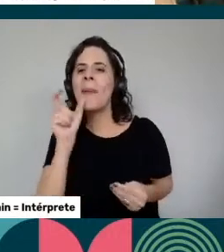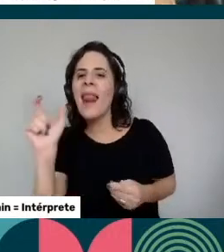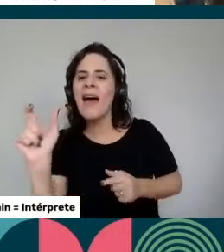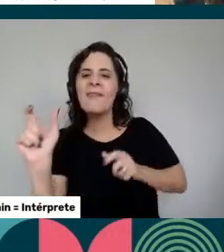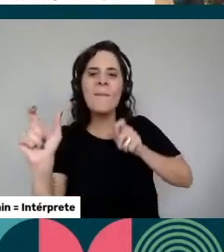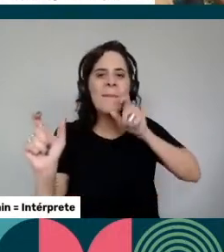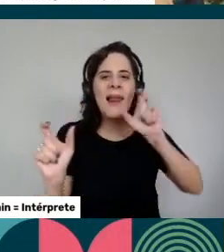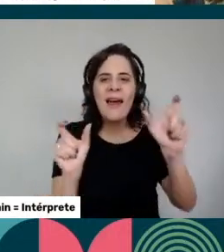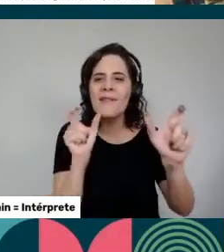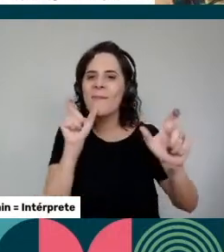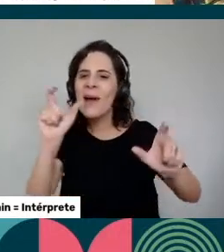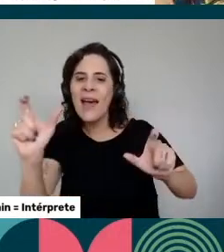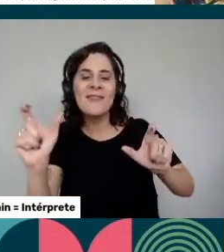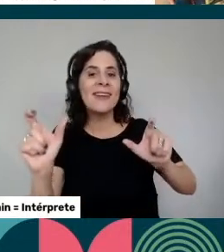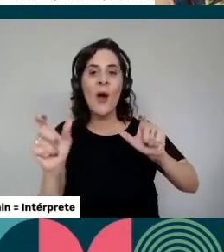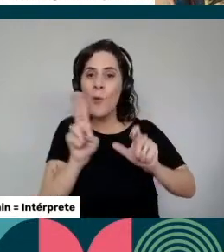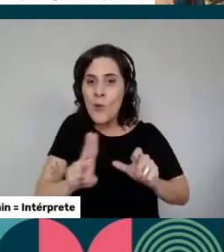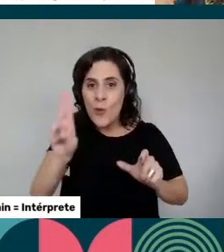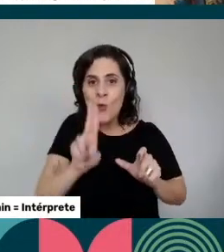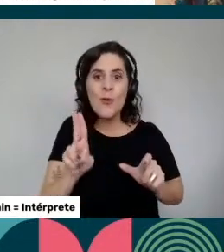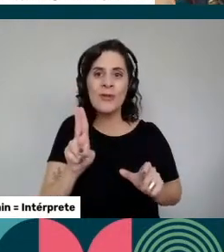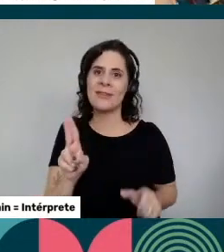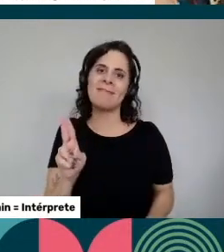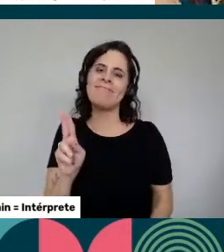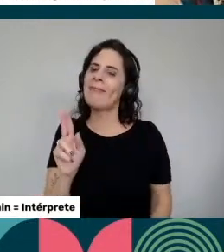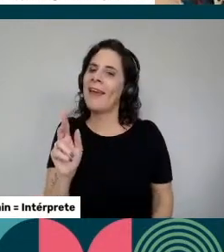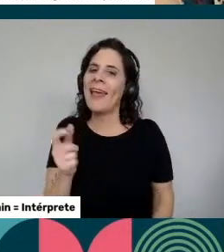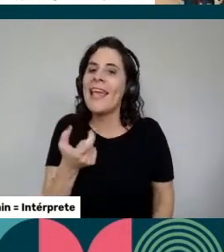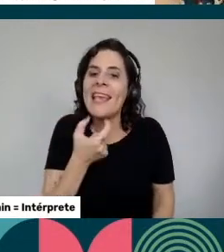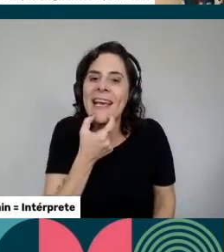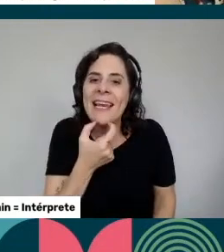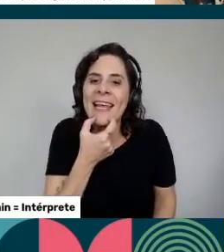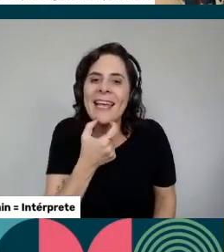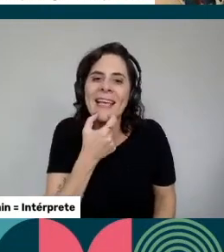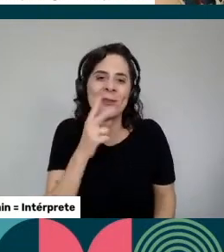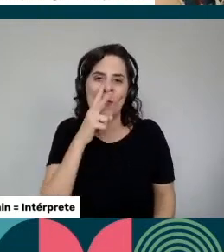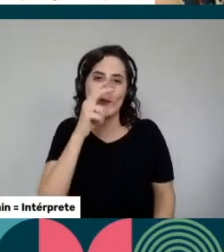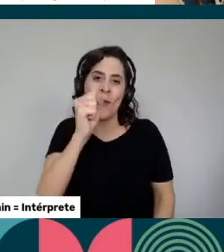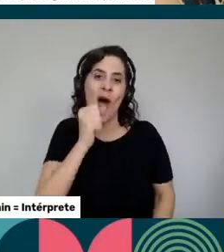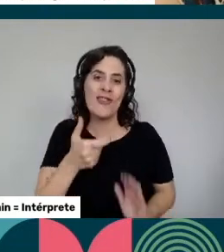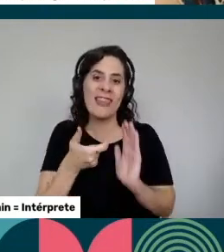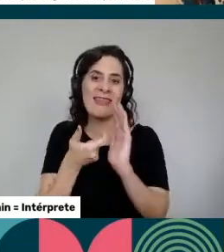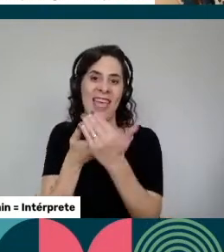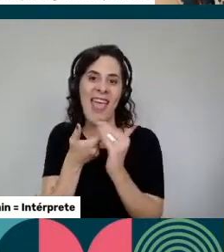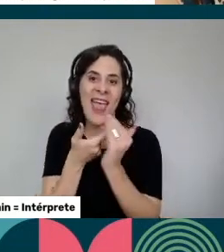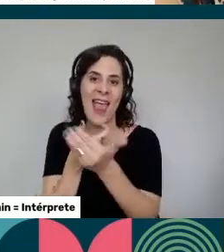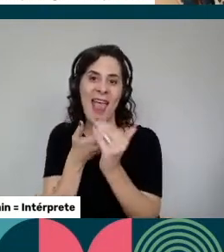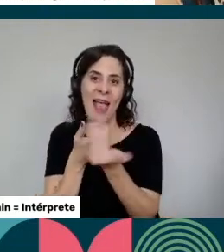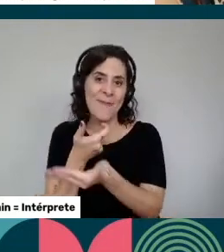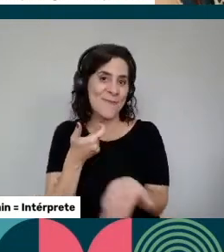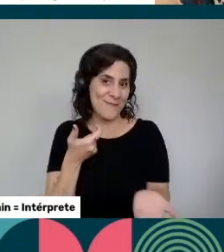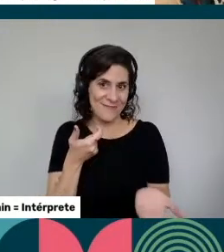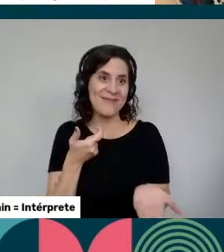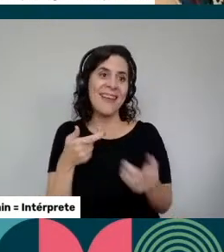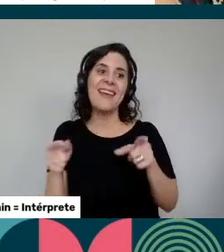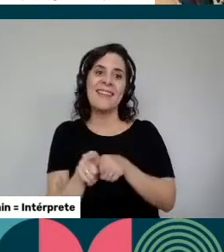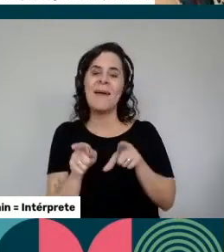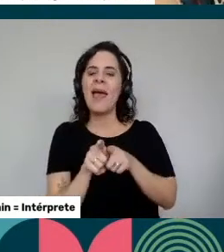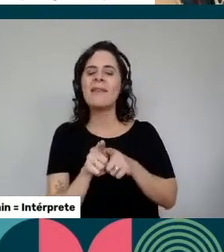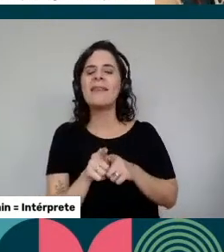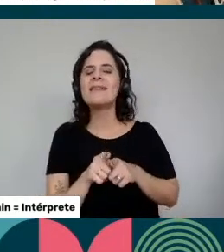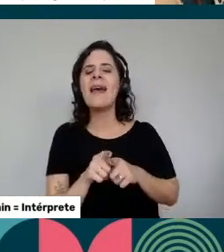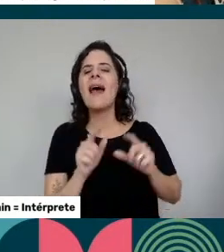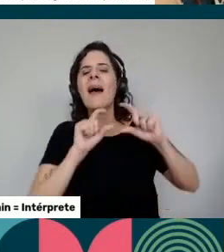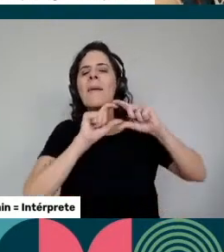acessível também. Então, a gente utiliza muito dos termos em inglês, ou dos próprios jargões da área em si,